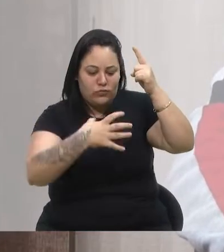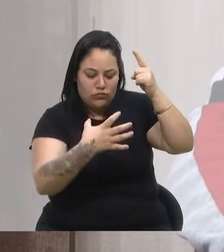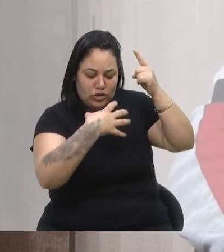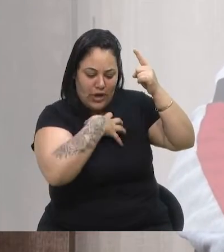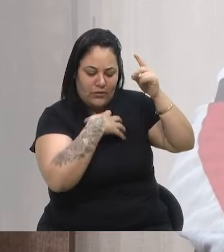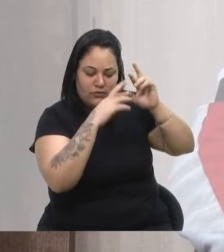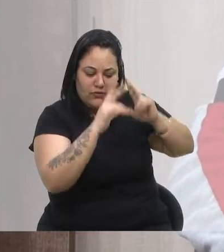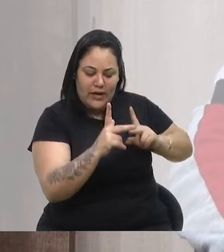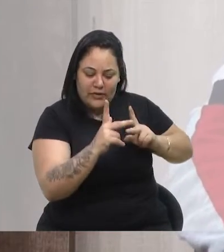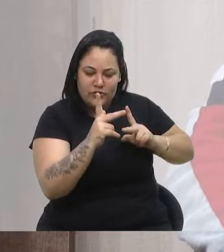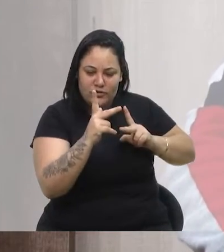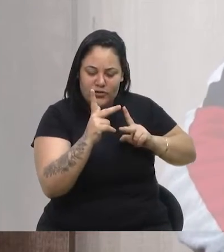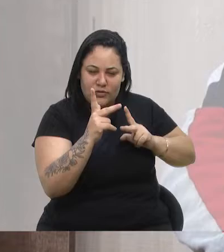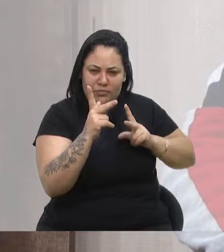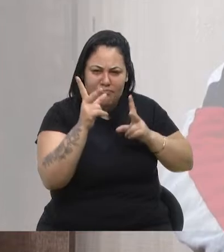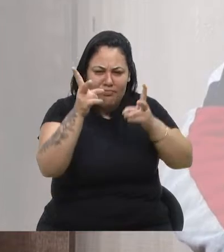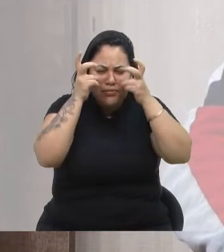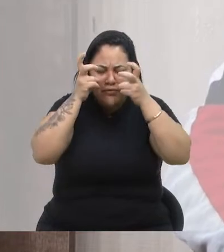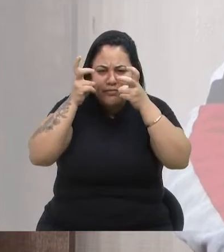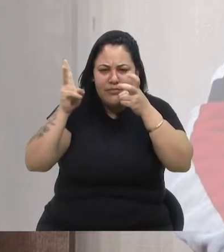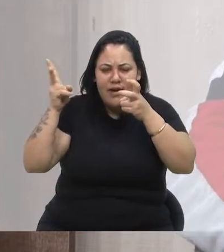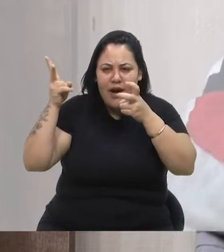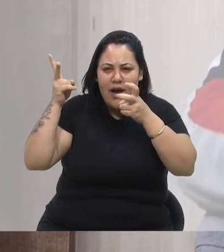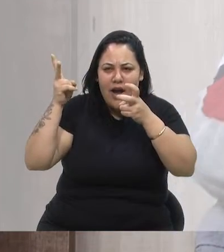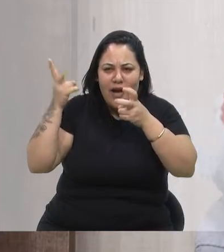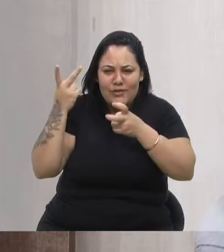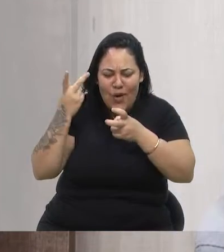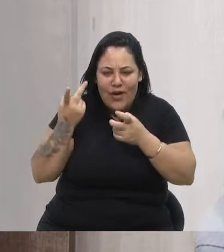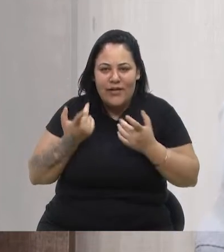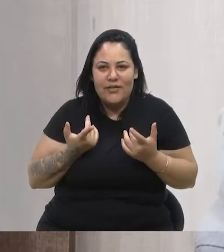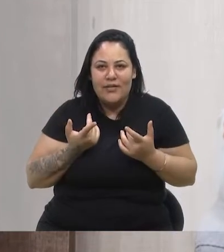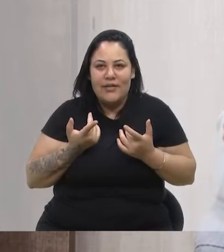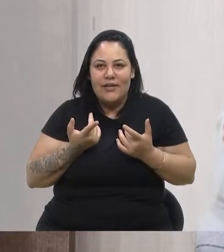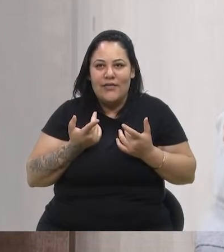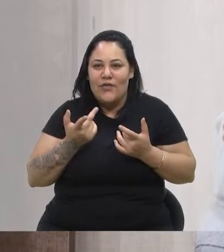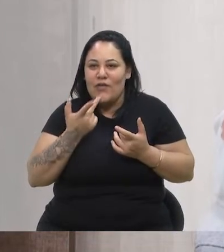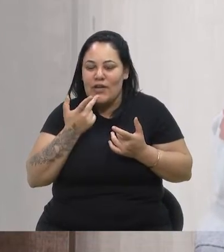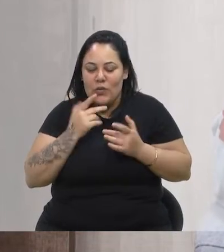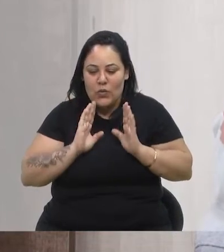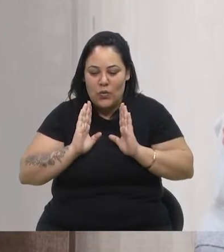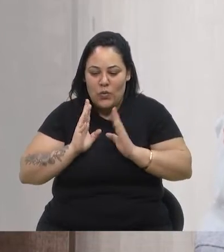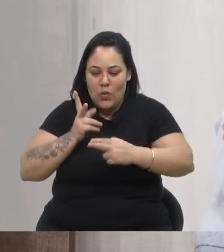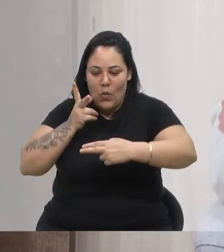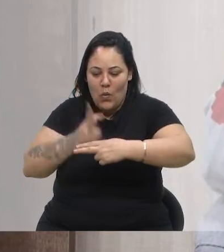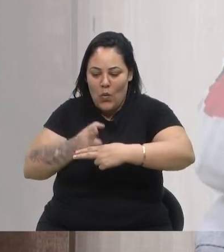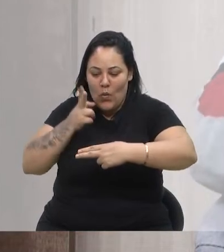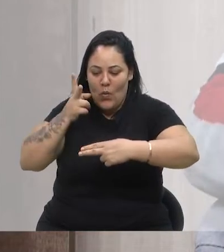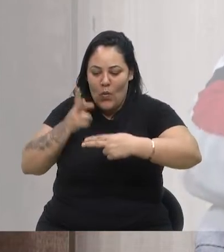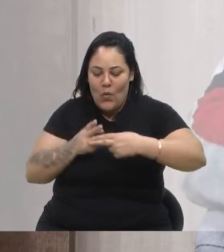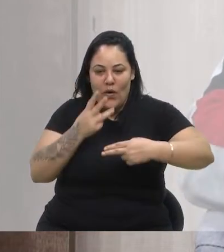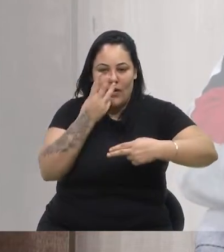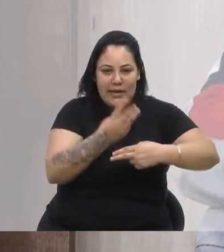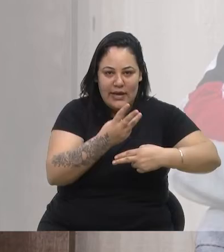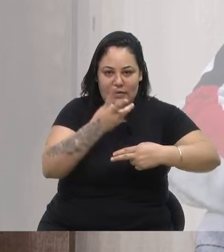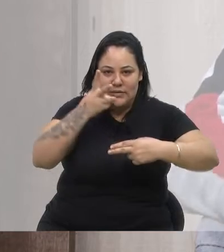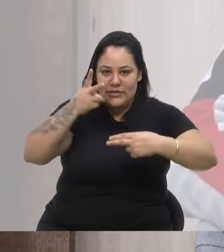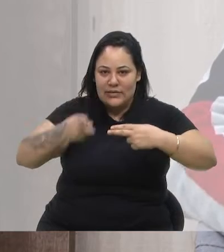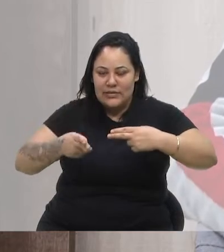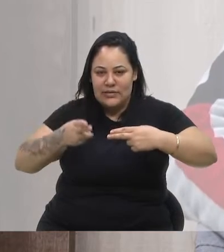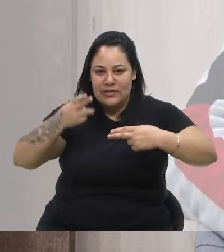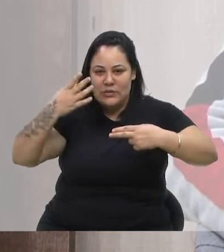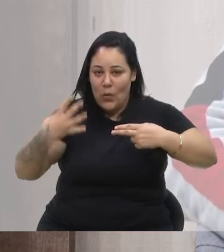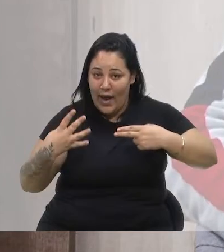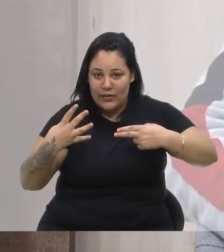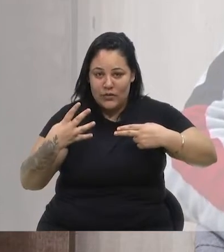jeito próprio de assimilar a história. E nós vamos nos cingir aqui ao episódio 13, ao episódio 4,